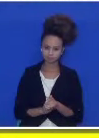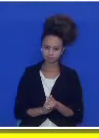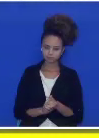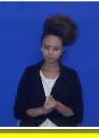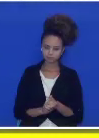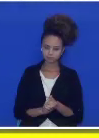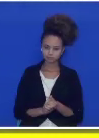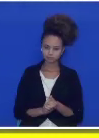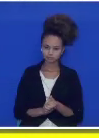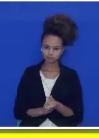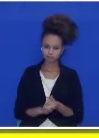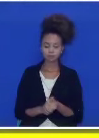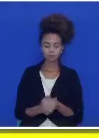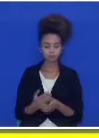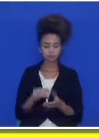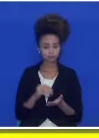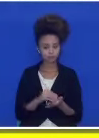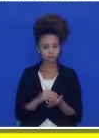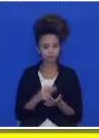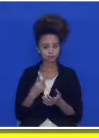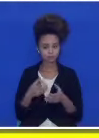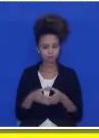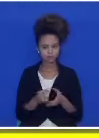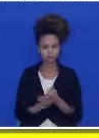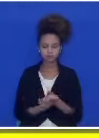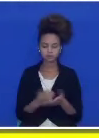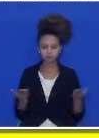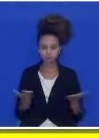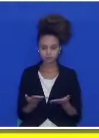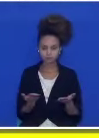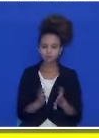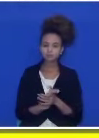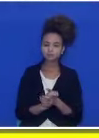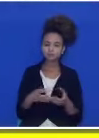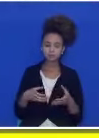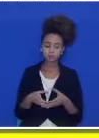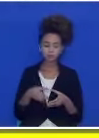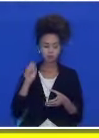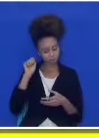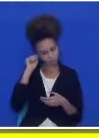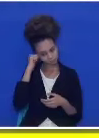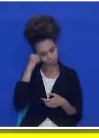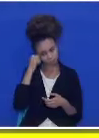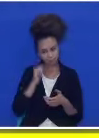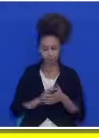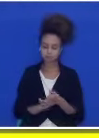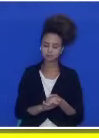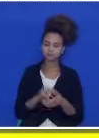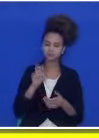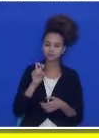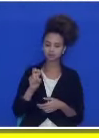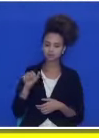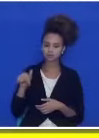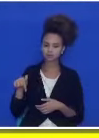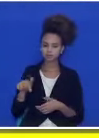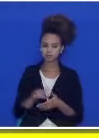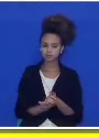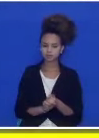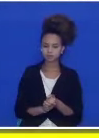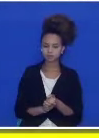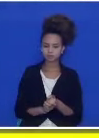Faltando duas bolas, é agora, hein? Bola preta número 57.